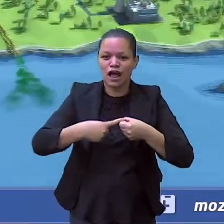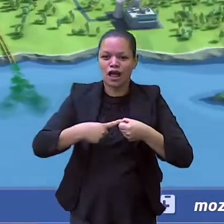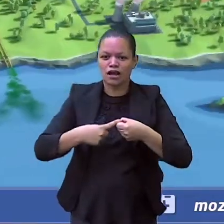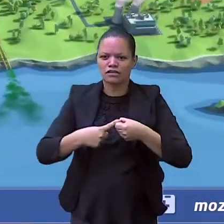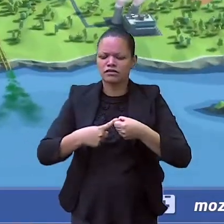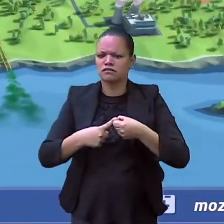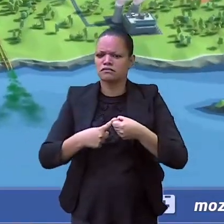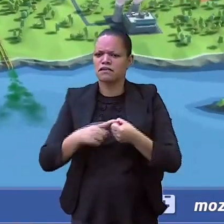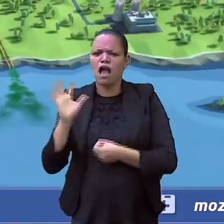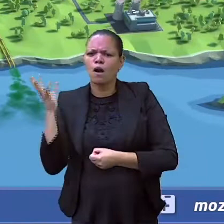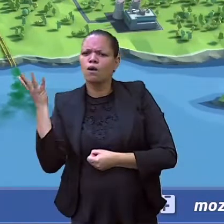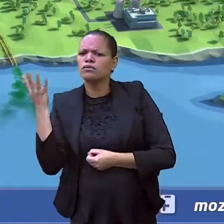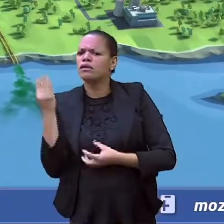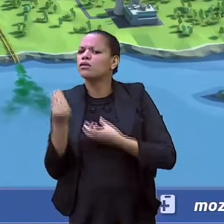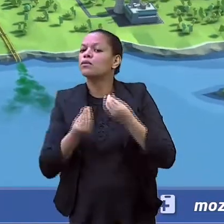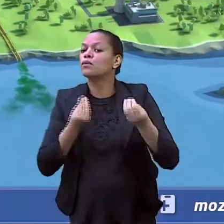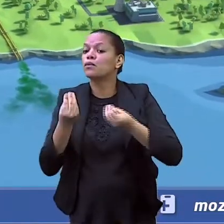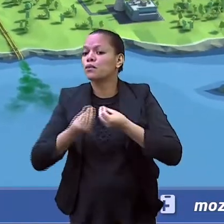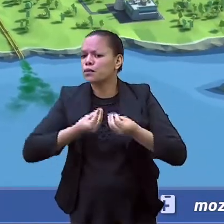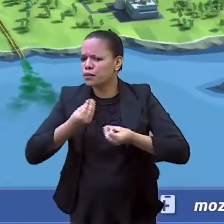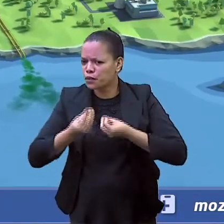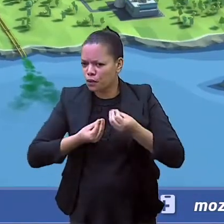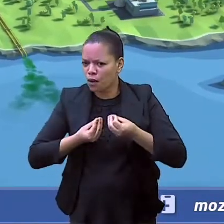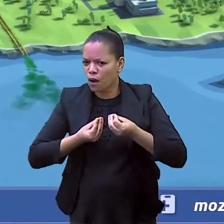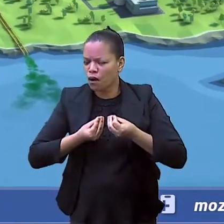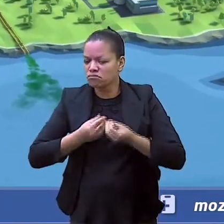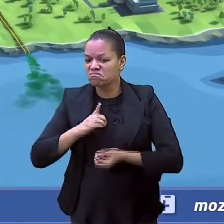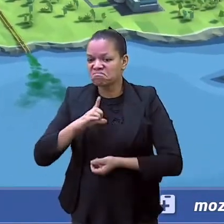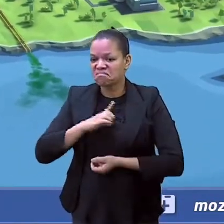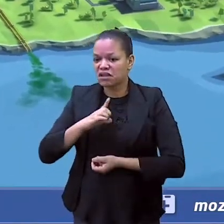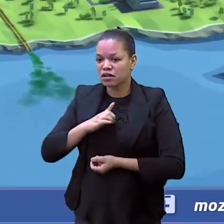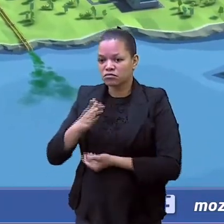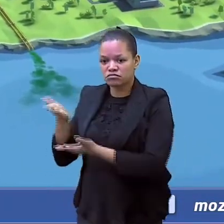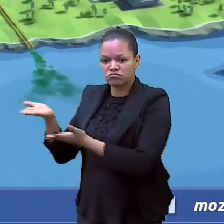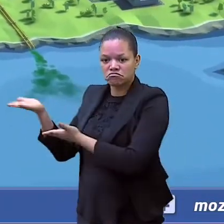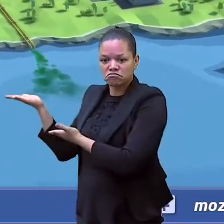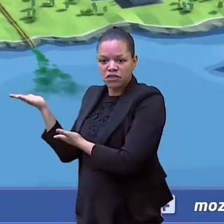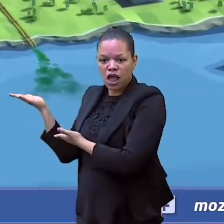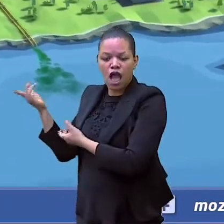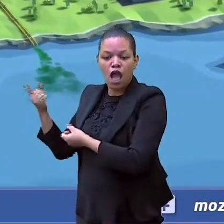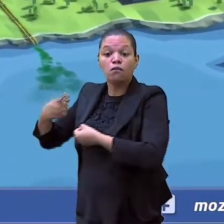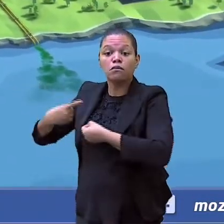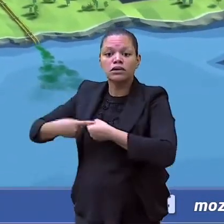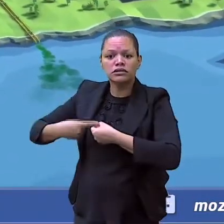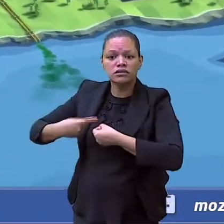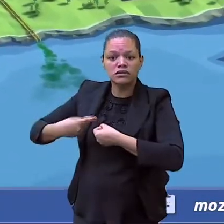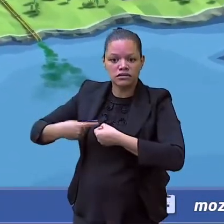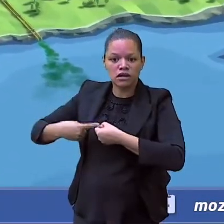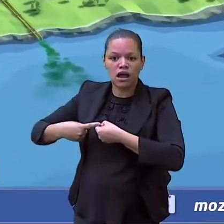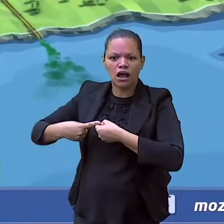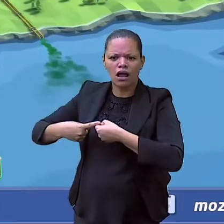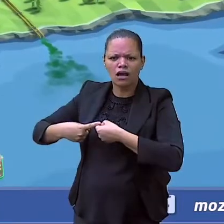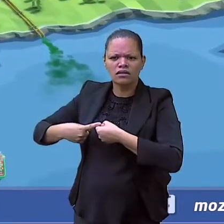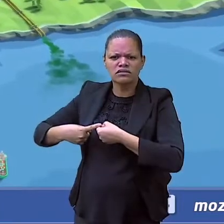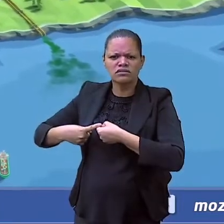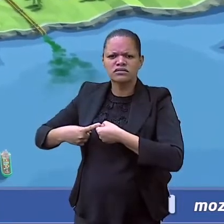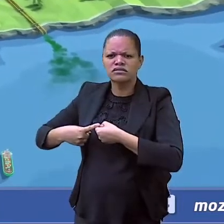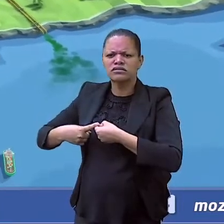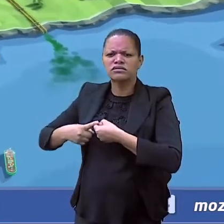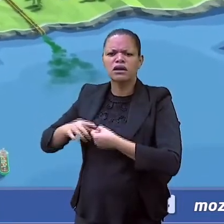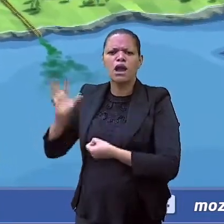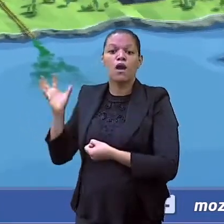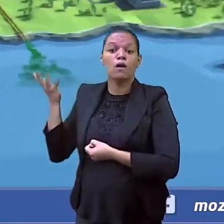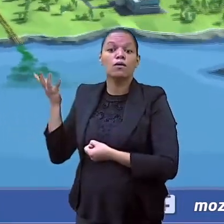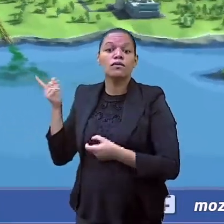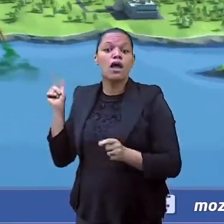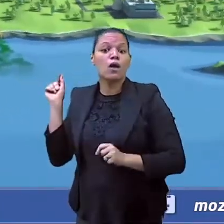água? Nós temos aqui uma cidade. O que acontece com essa cidade? No momento que nós começamos